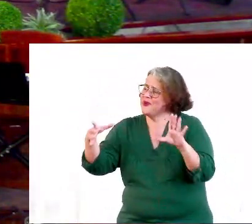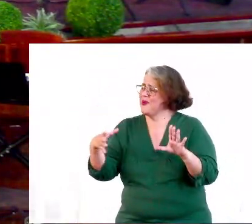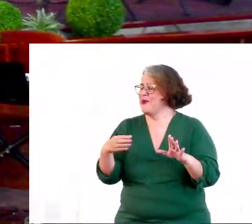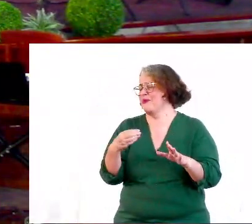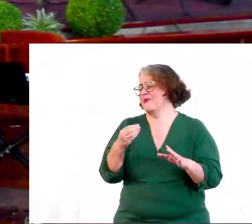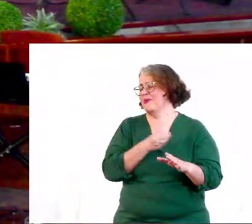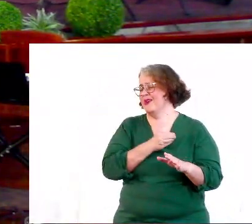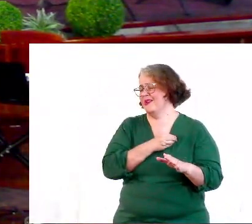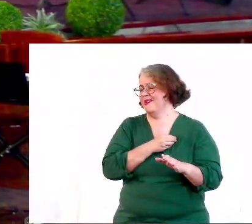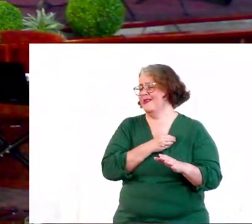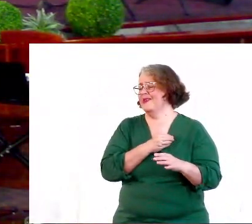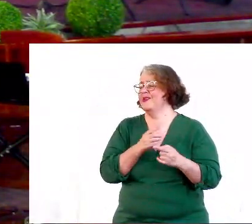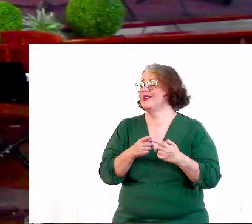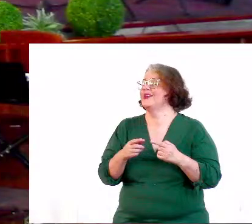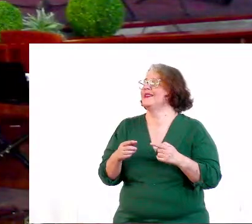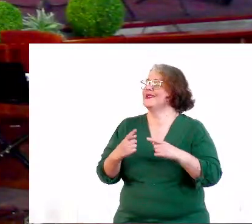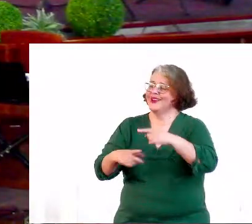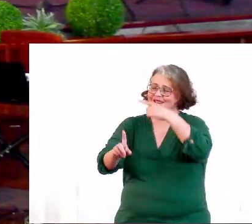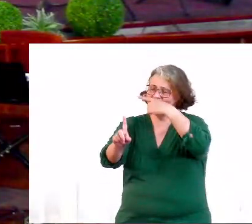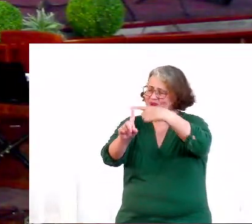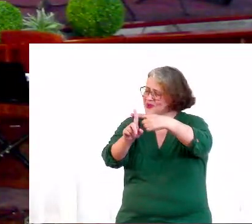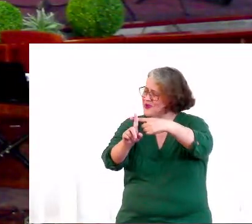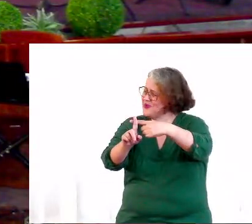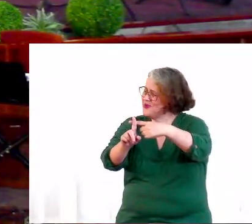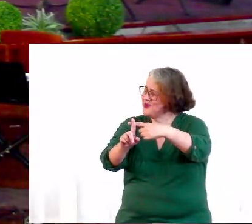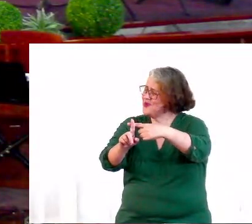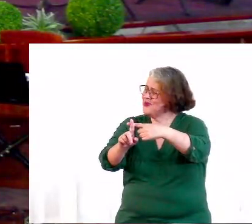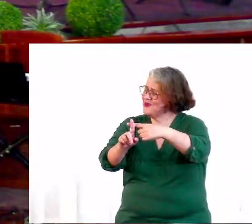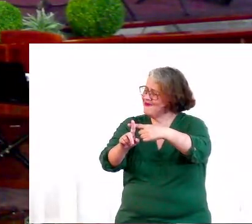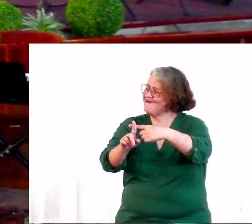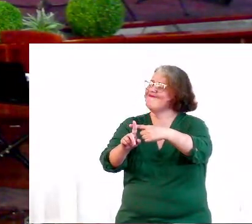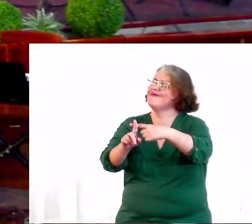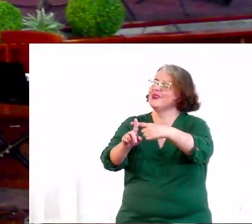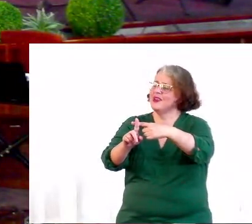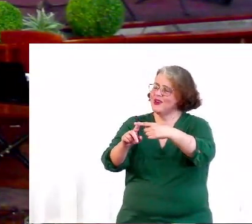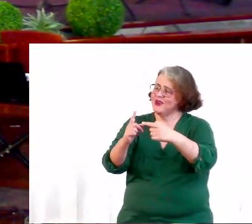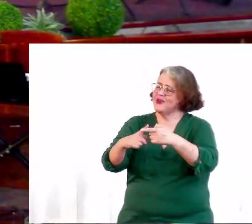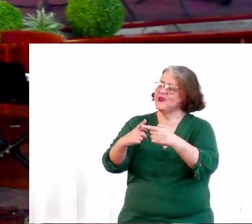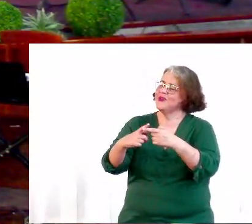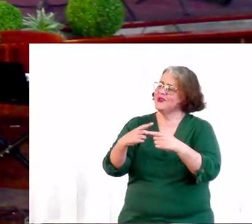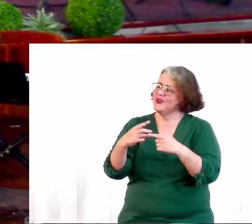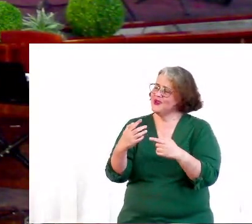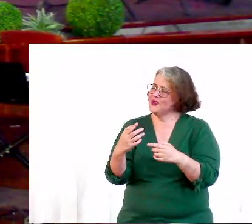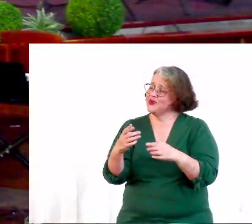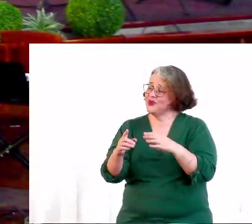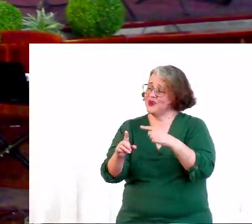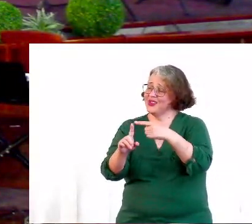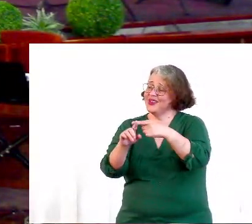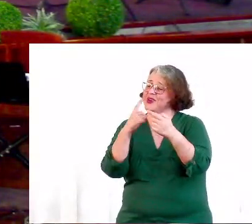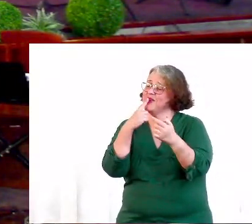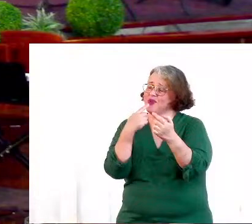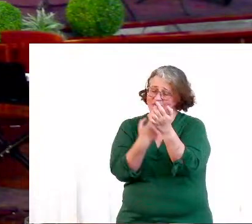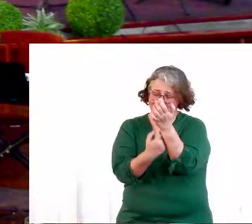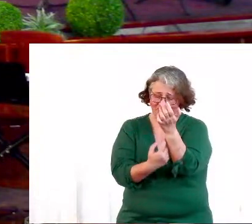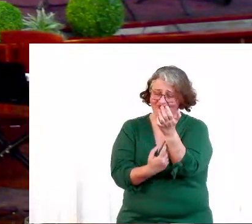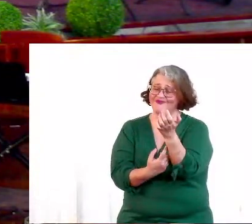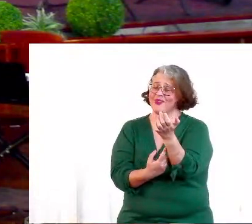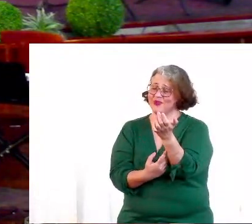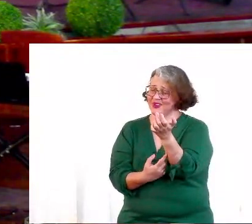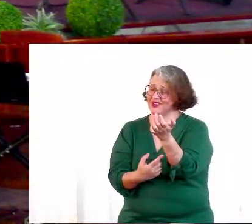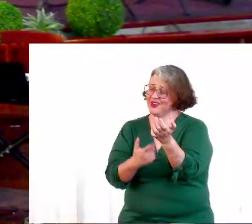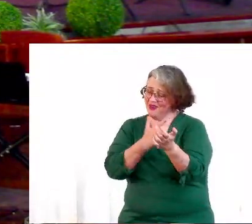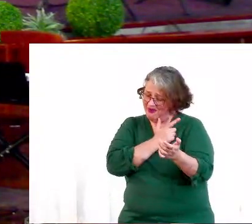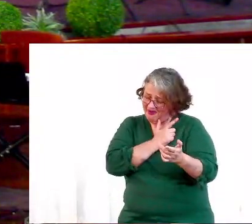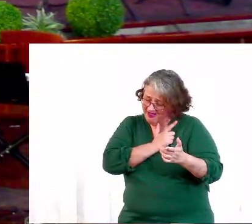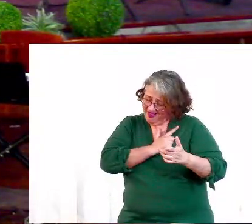cruz do Calvário recebemos a remissão dos nossos pecados. O Senhor nos lavou,